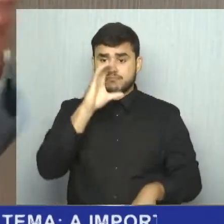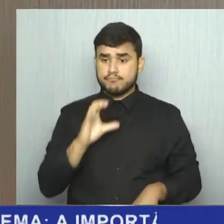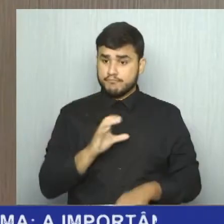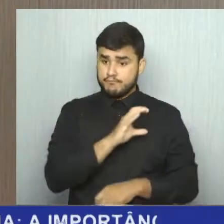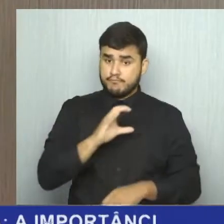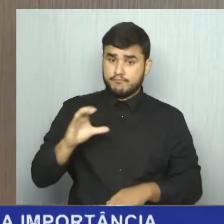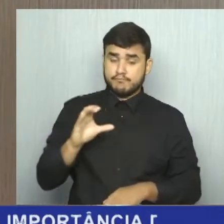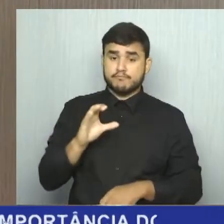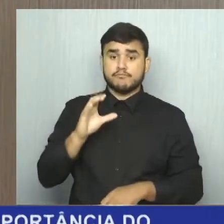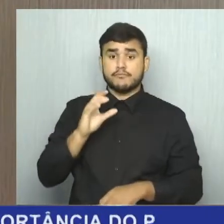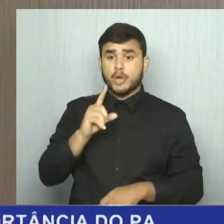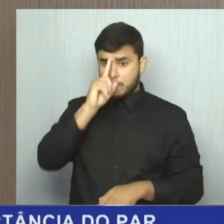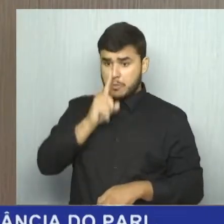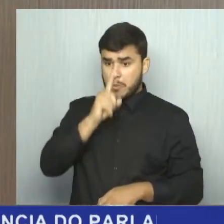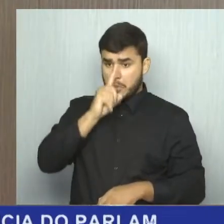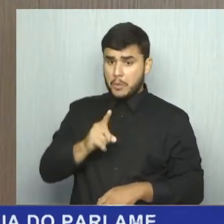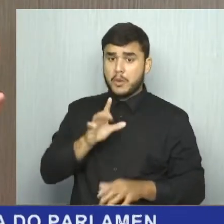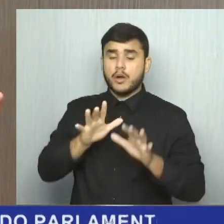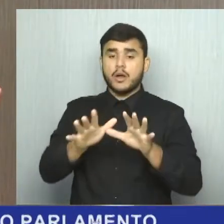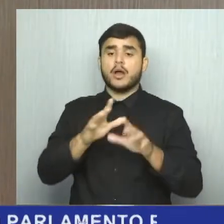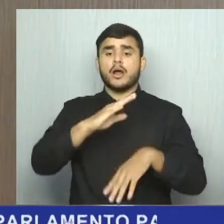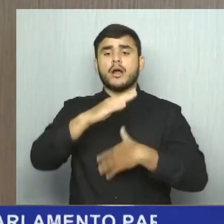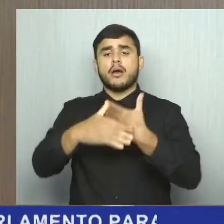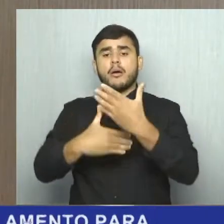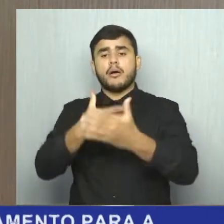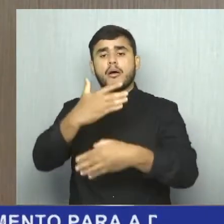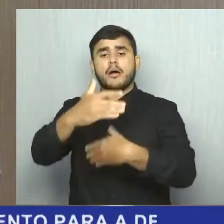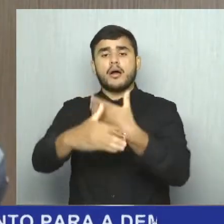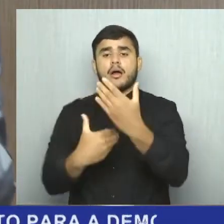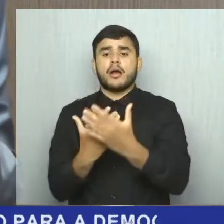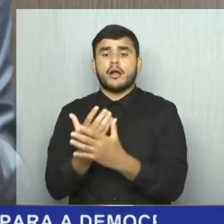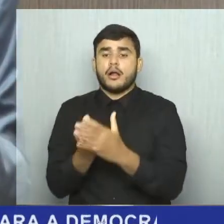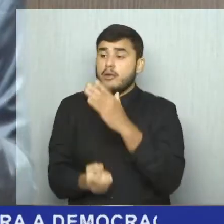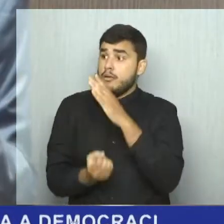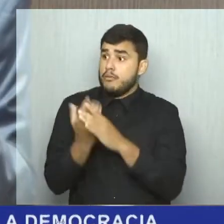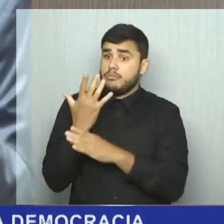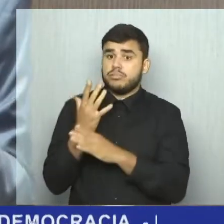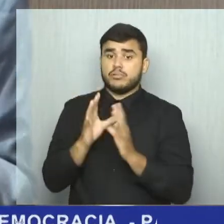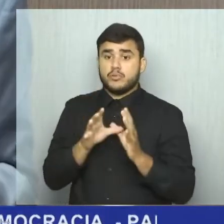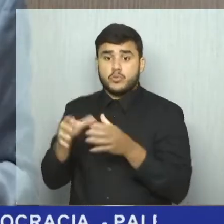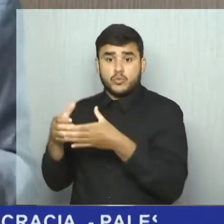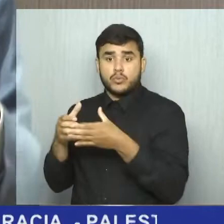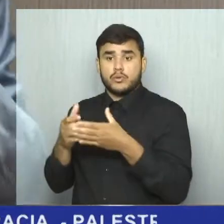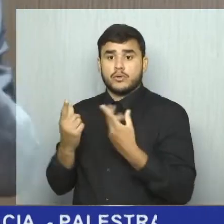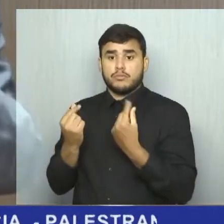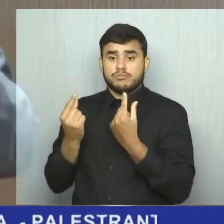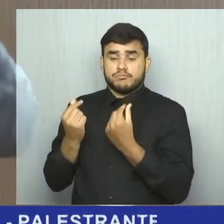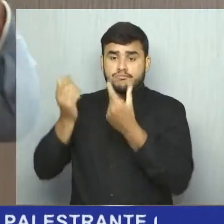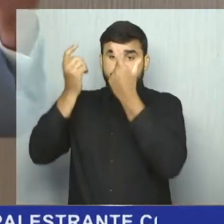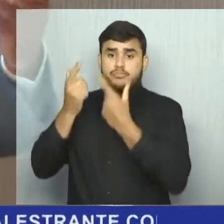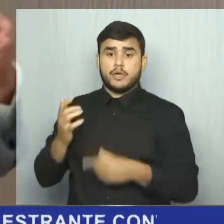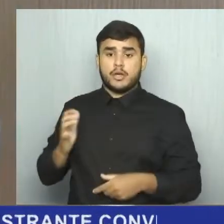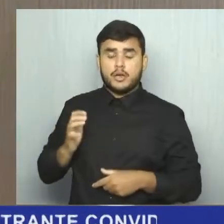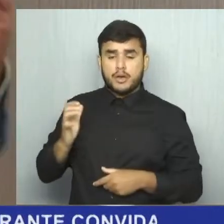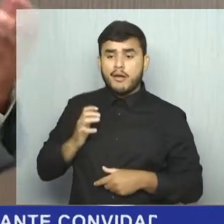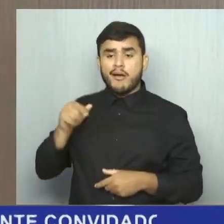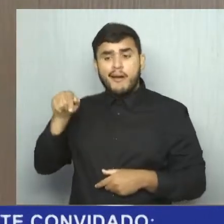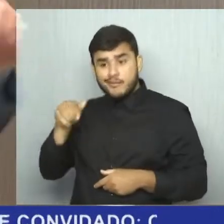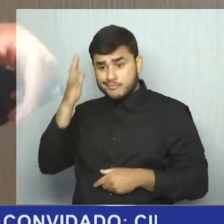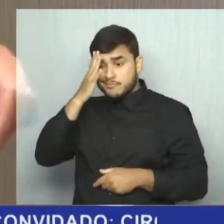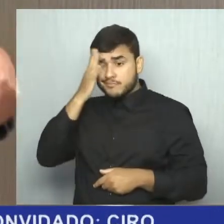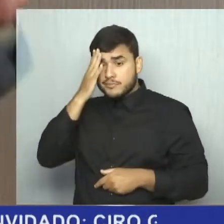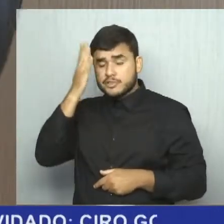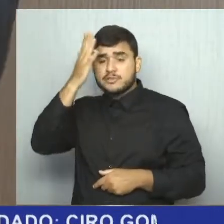do Vaticano, mas começa a surgir uma nova classe com algum poder econômico contraditório a esse